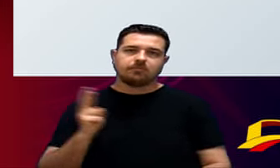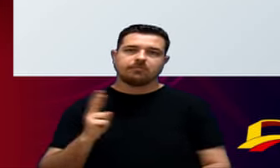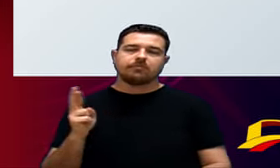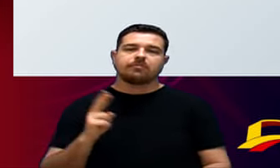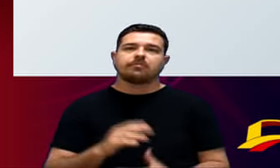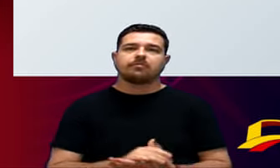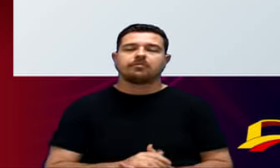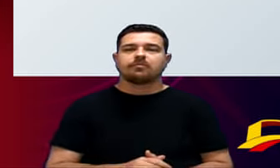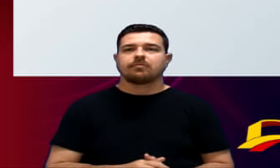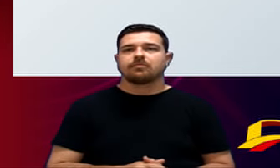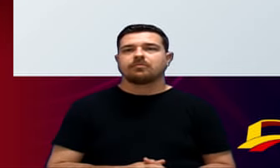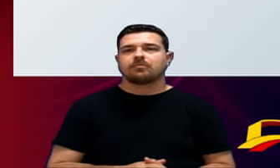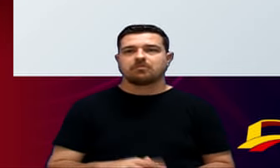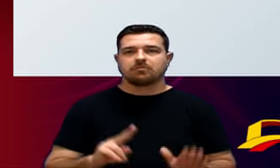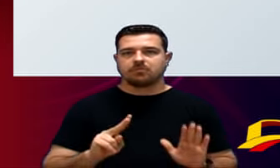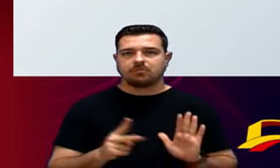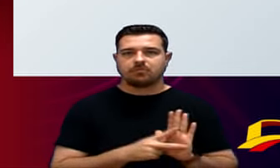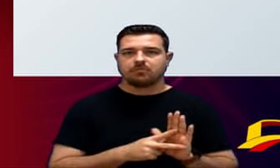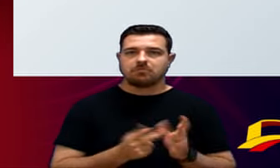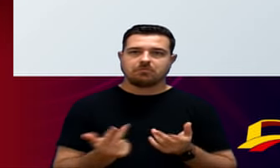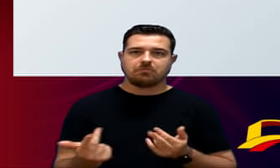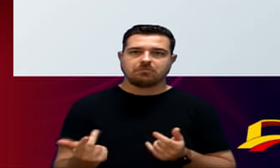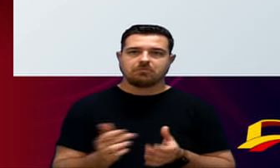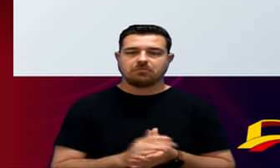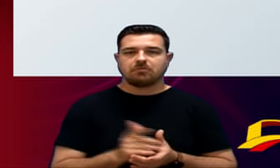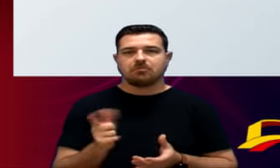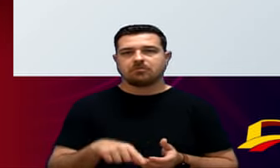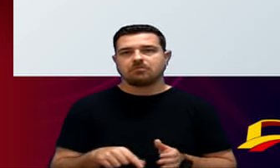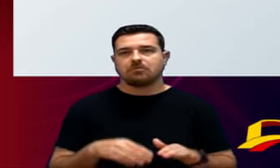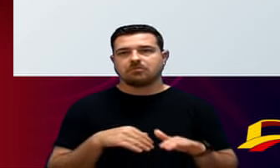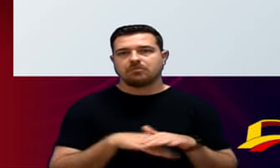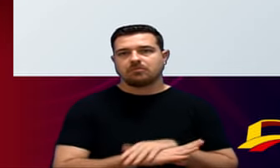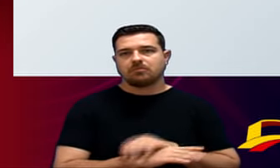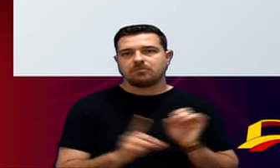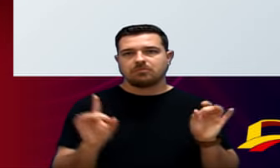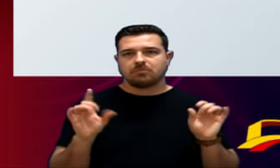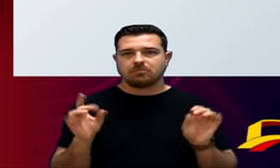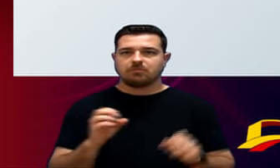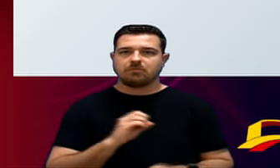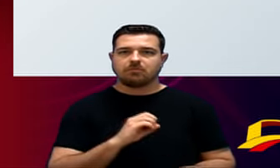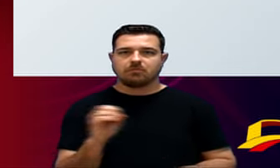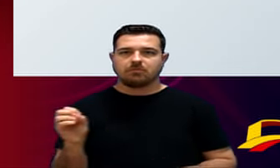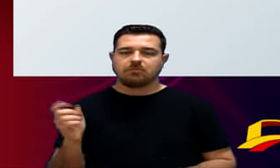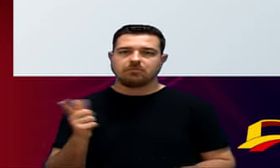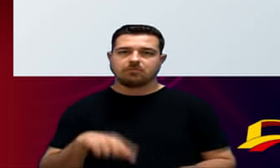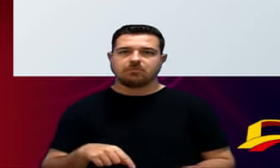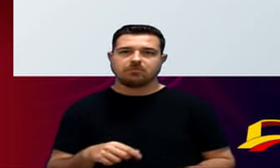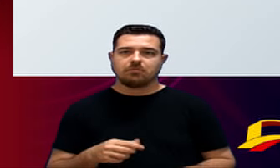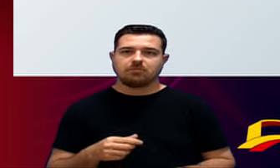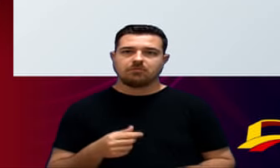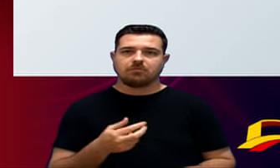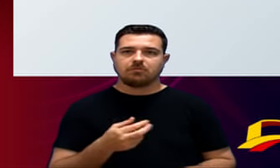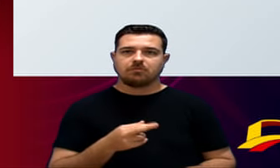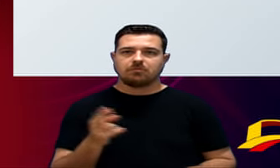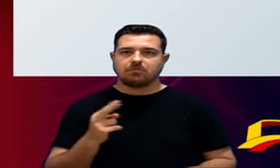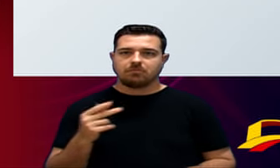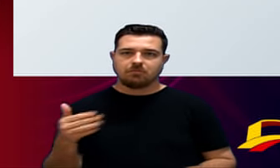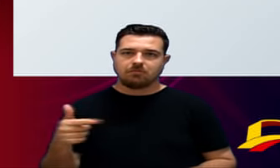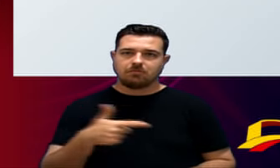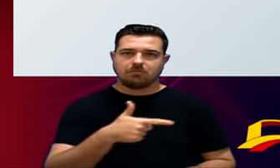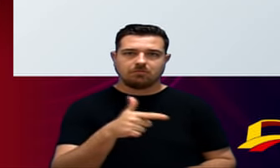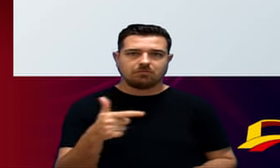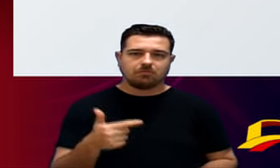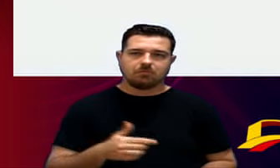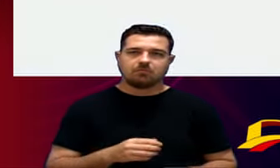26.740 recursos próprios igualmente fundo especial zero recurso externo Estadual zero e recurso